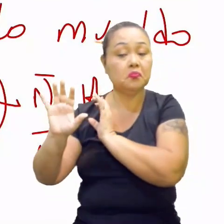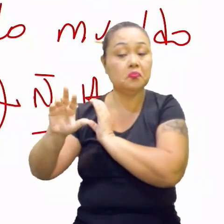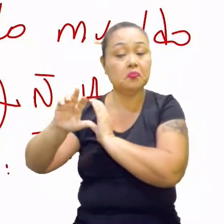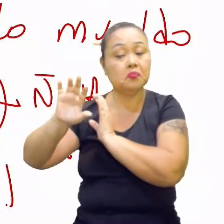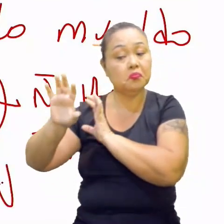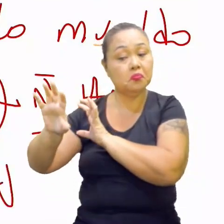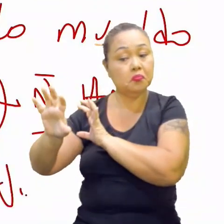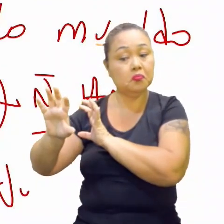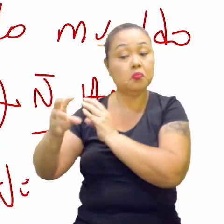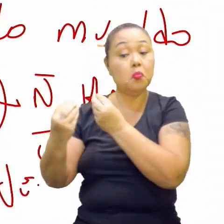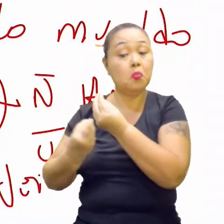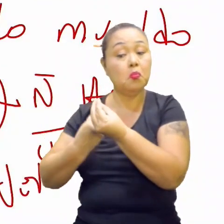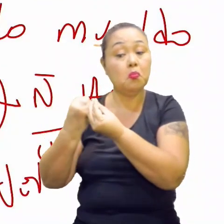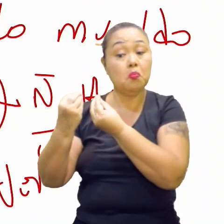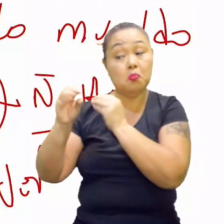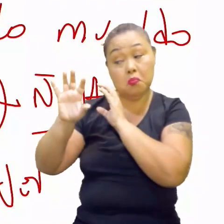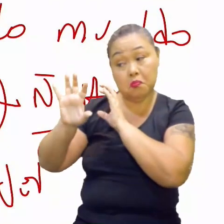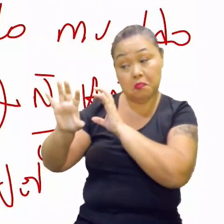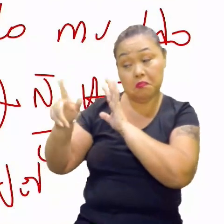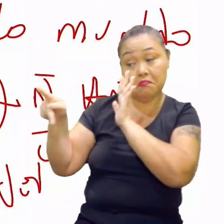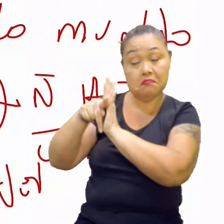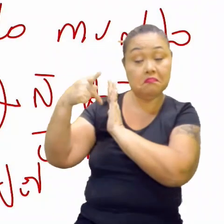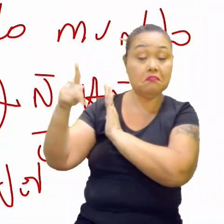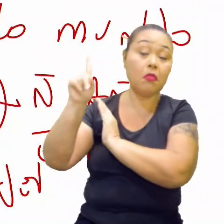como jeito americano.